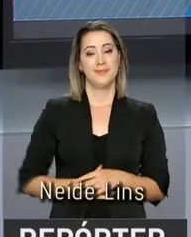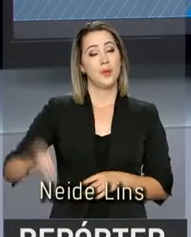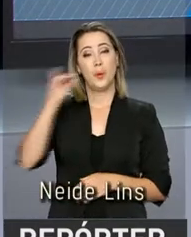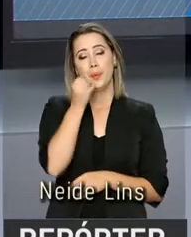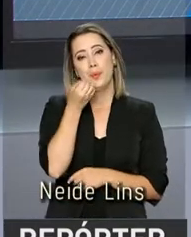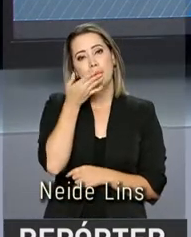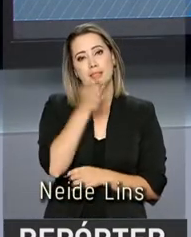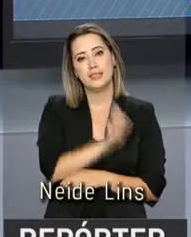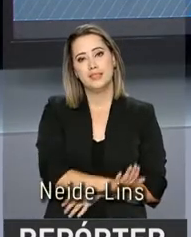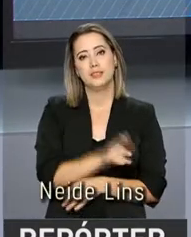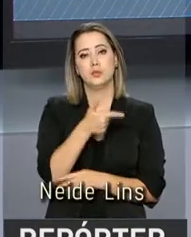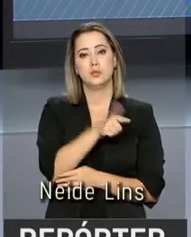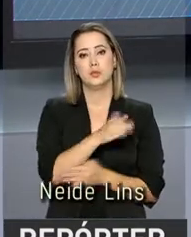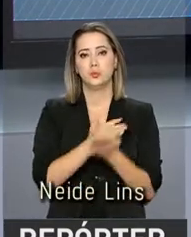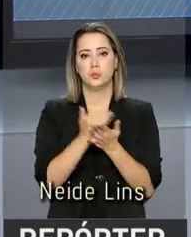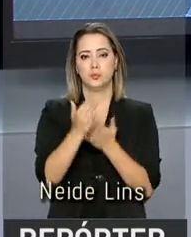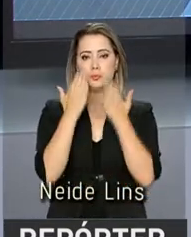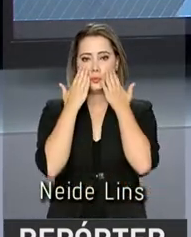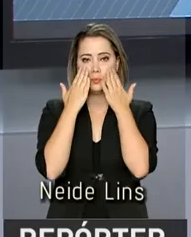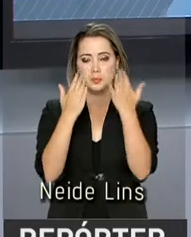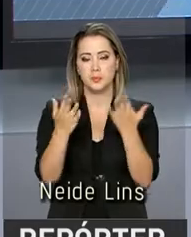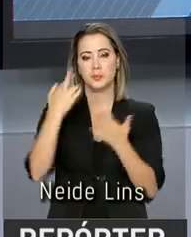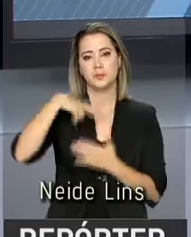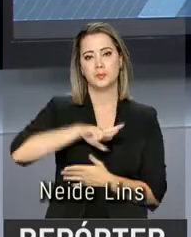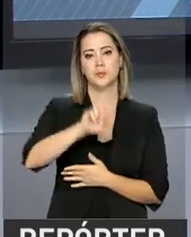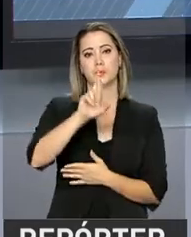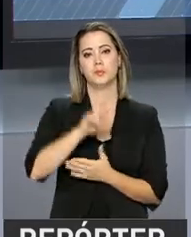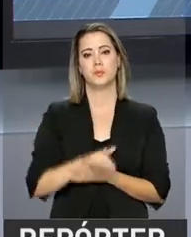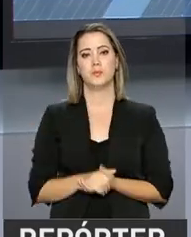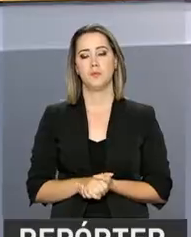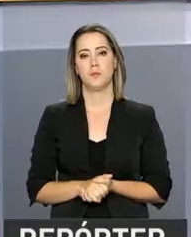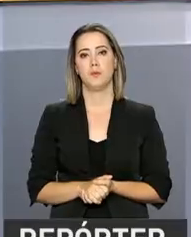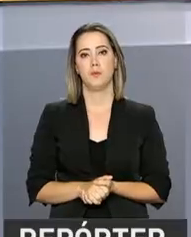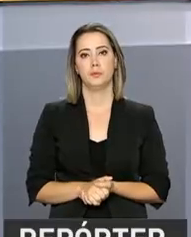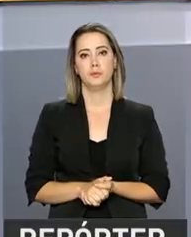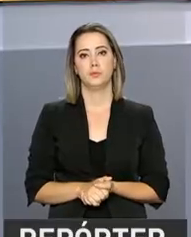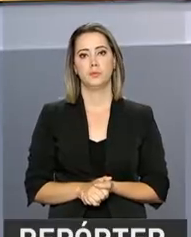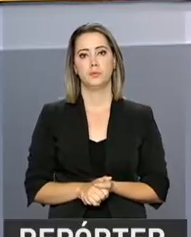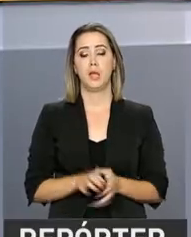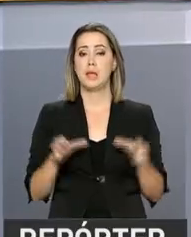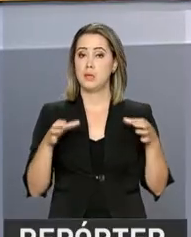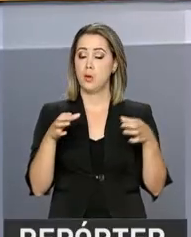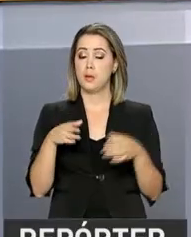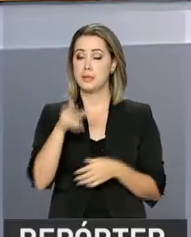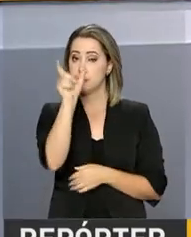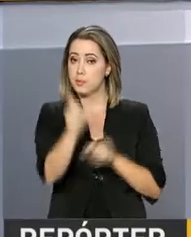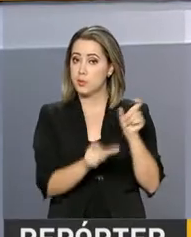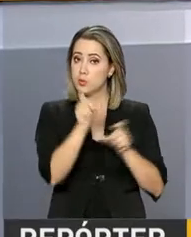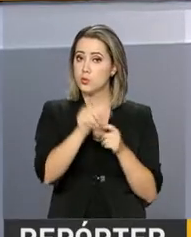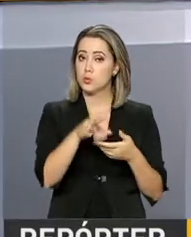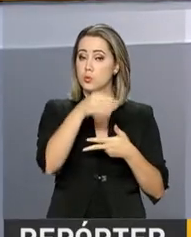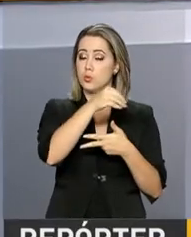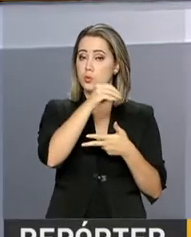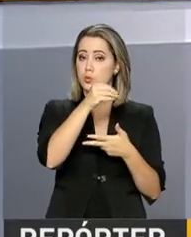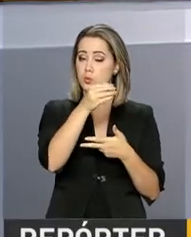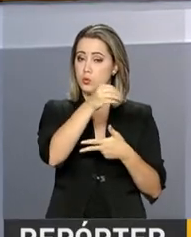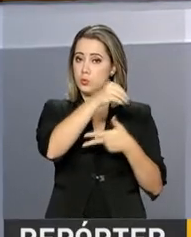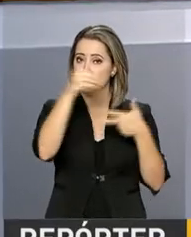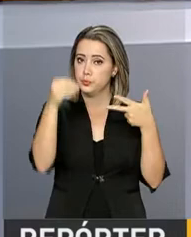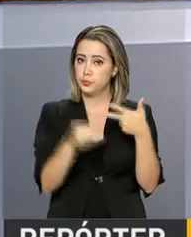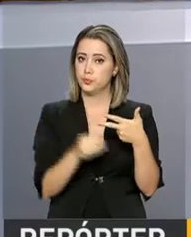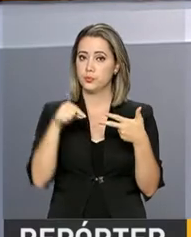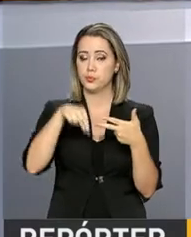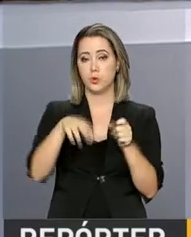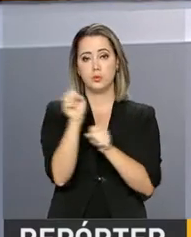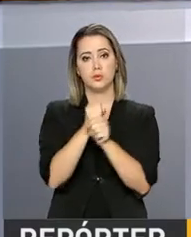Olá, boa tarde. Começa agora mais uma edição do Repórter NBR. Os candidatos do Exame Nacional do Ensino Médio, o Enem,